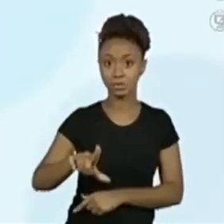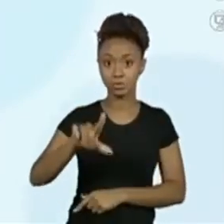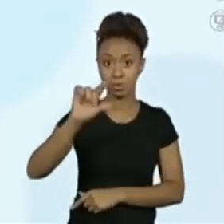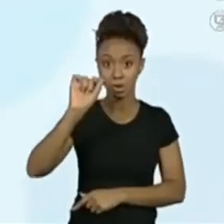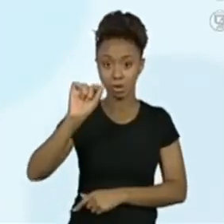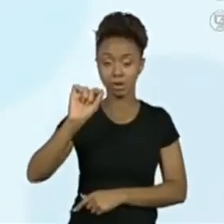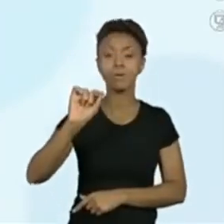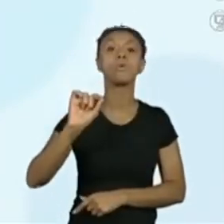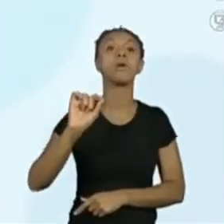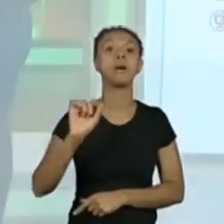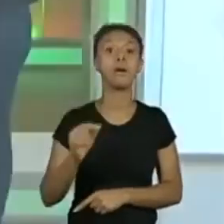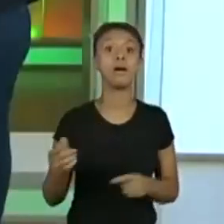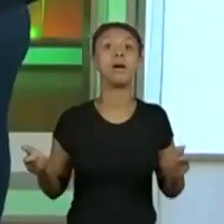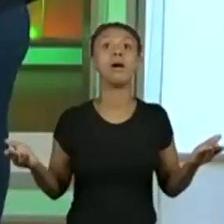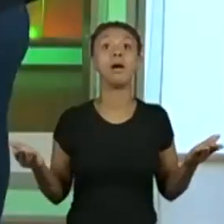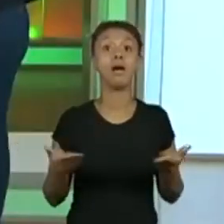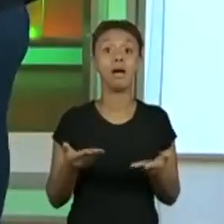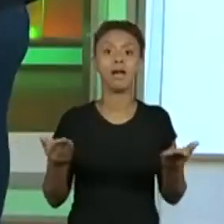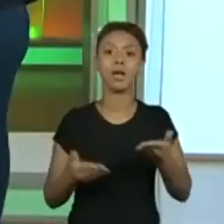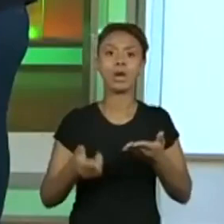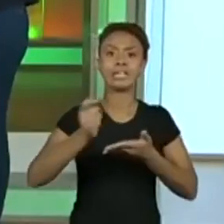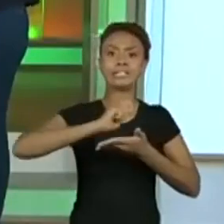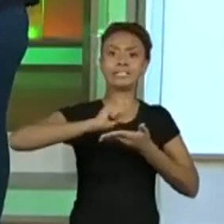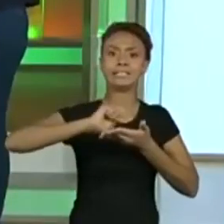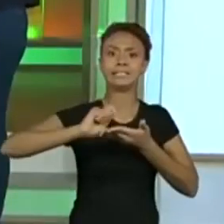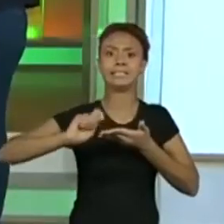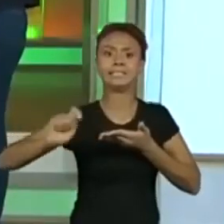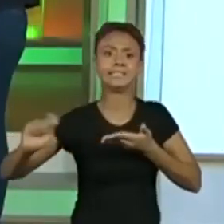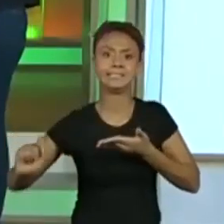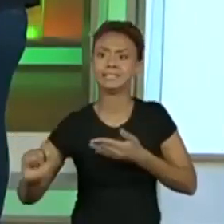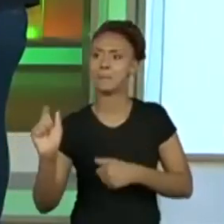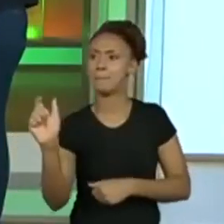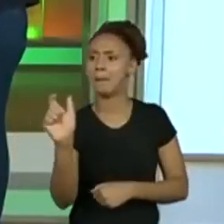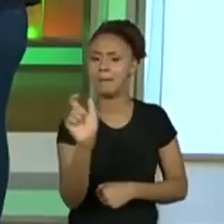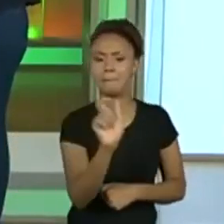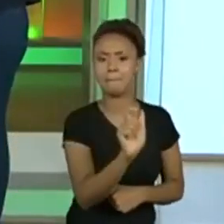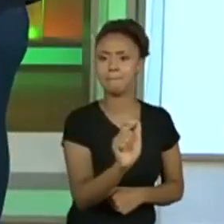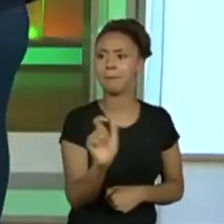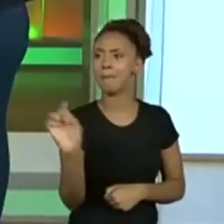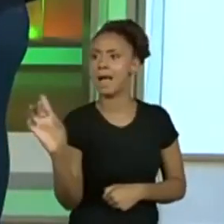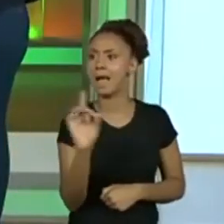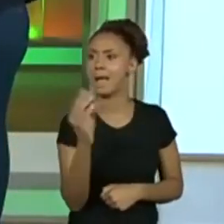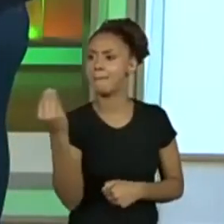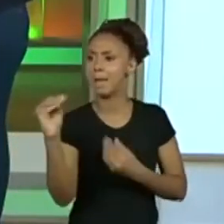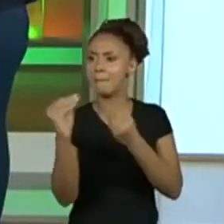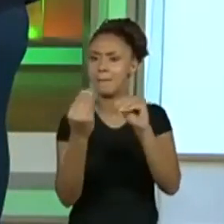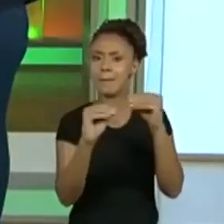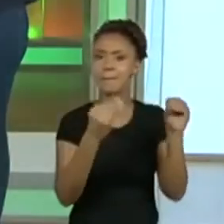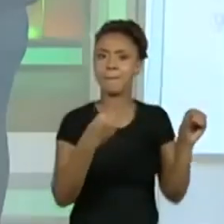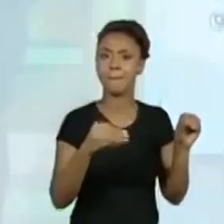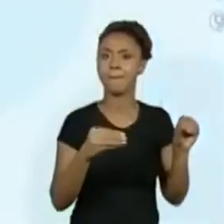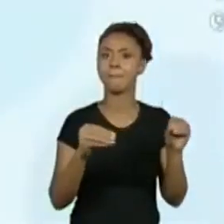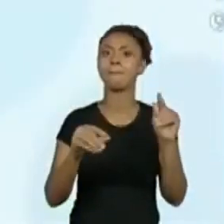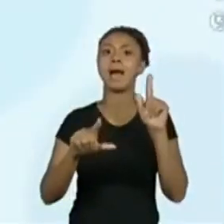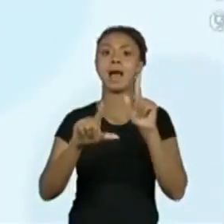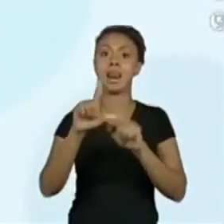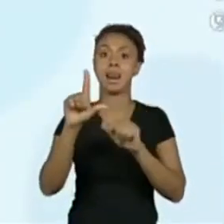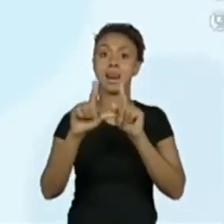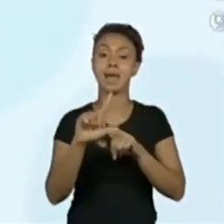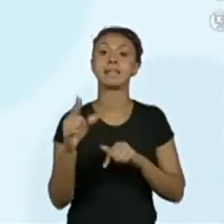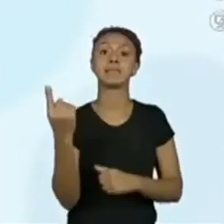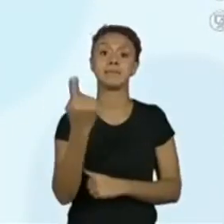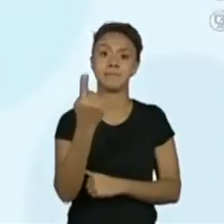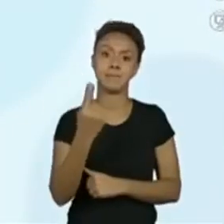escolhida... A gente foi escrever lá, completar os tópicos, completar certo? Completar os tópicos. Com a letra